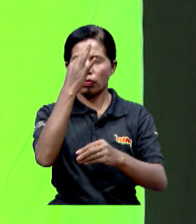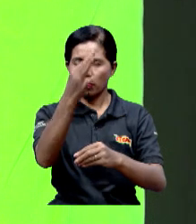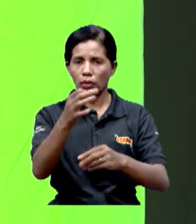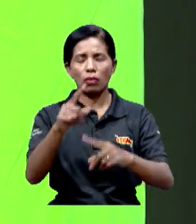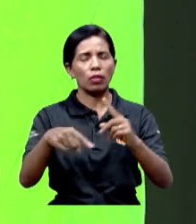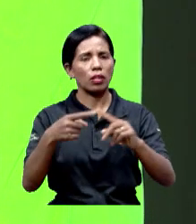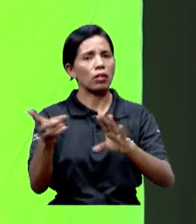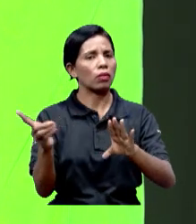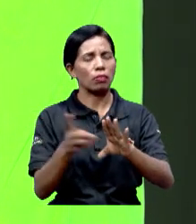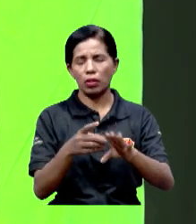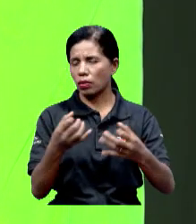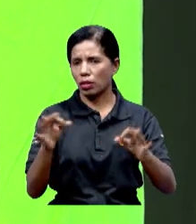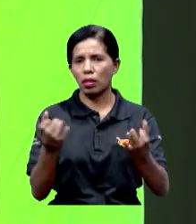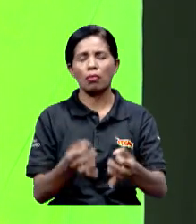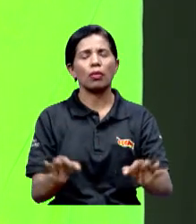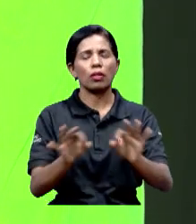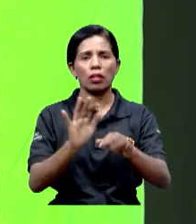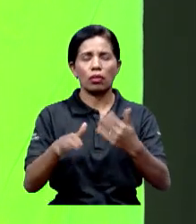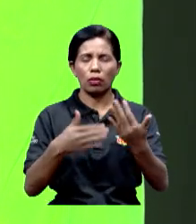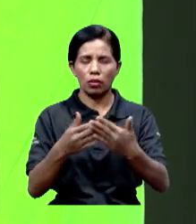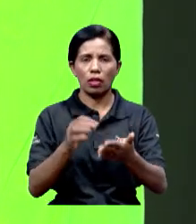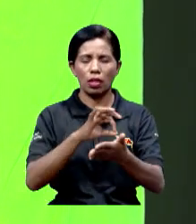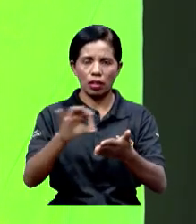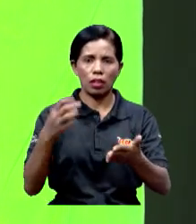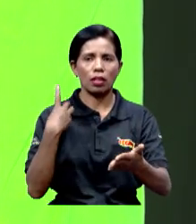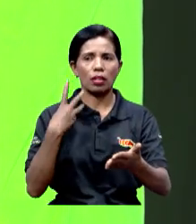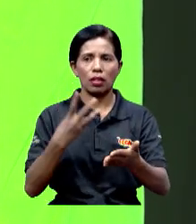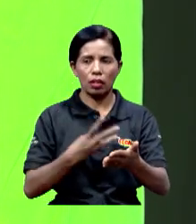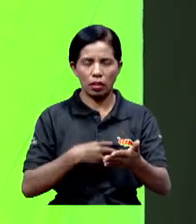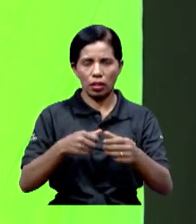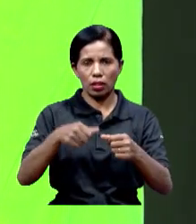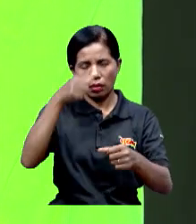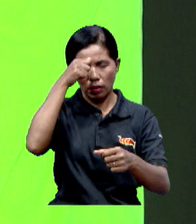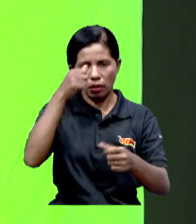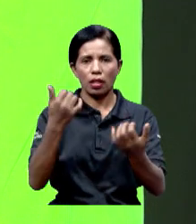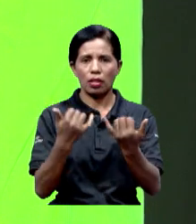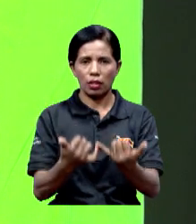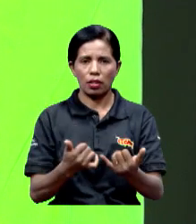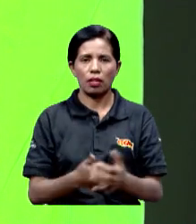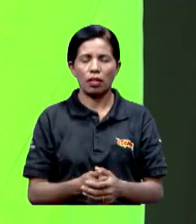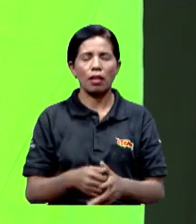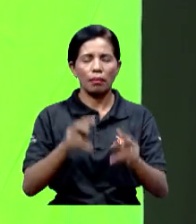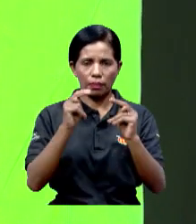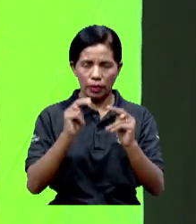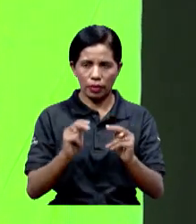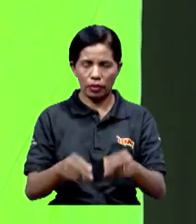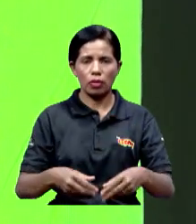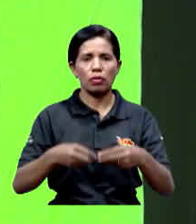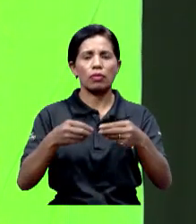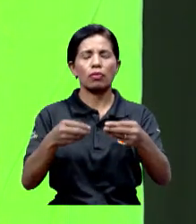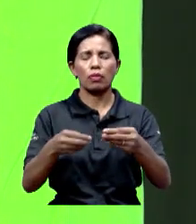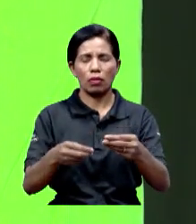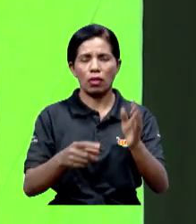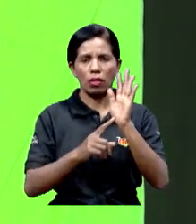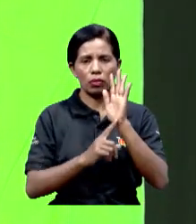dokumentu la iha, importante ito otu hakere dit iha ite ni memoria. Ida ne maka precisa fo apelu ba ita